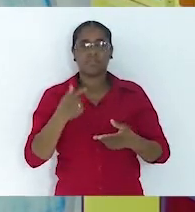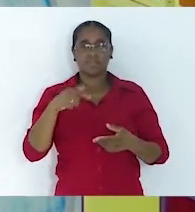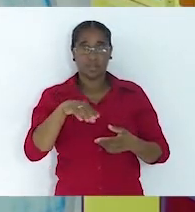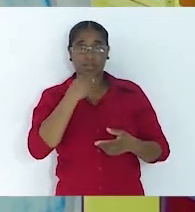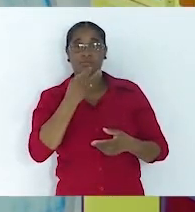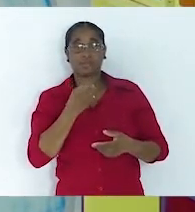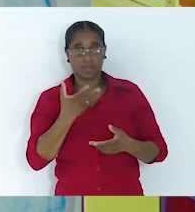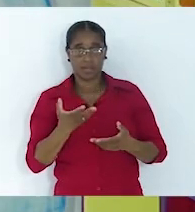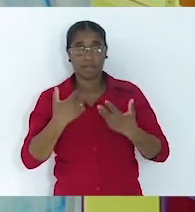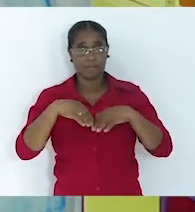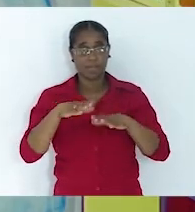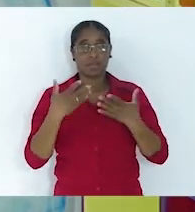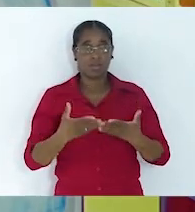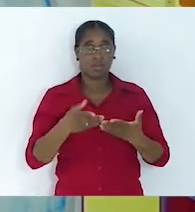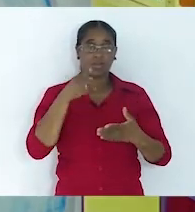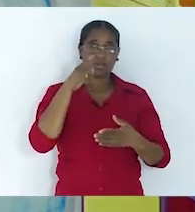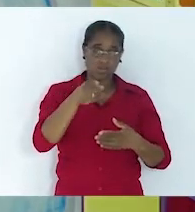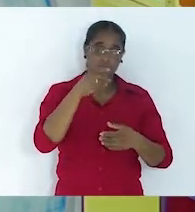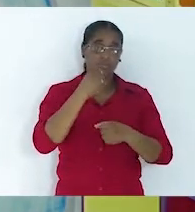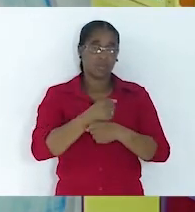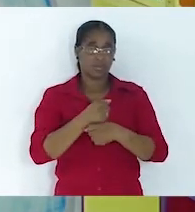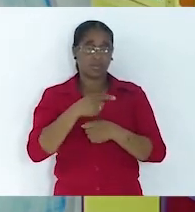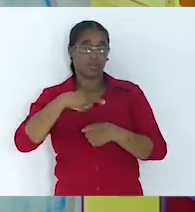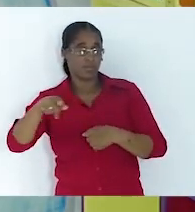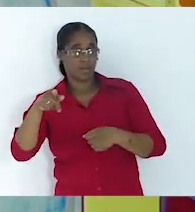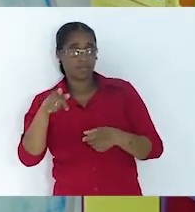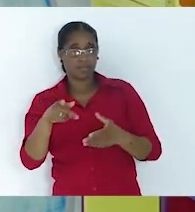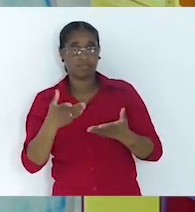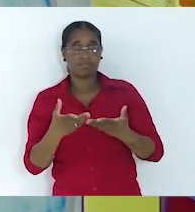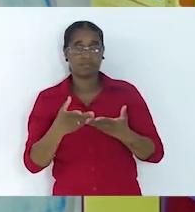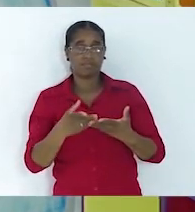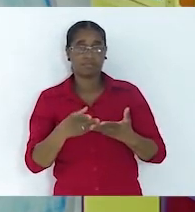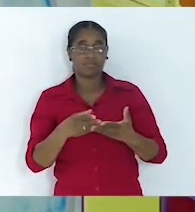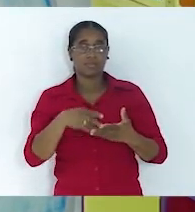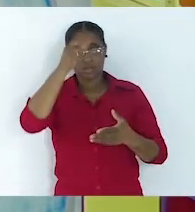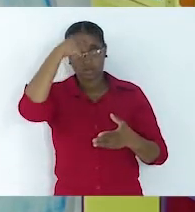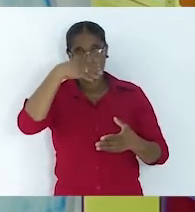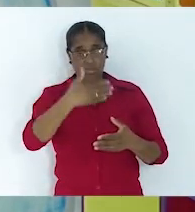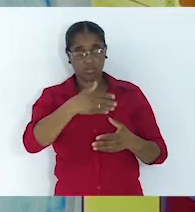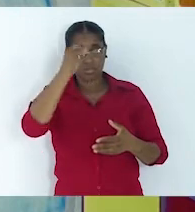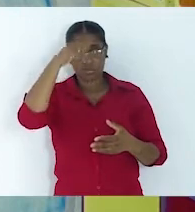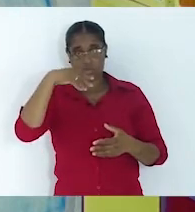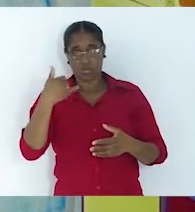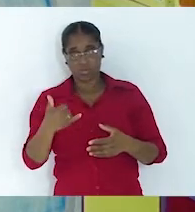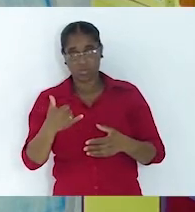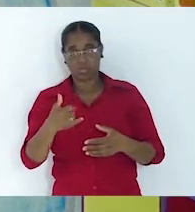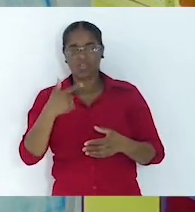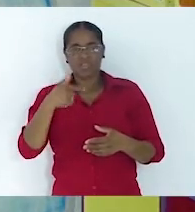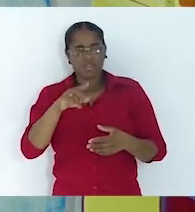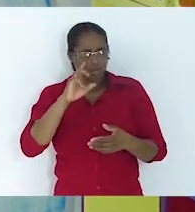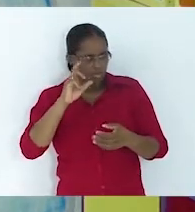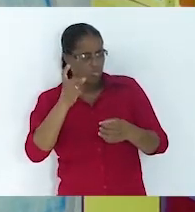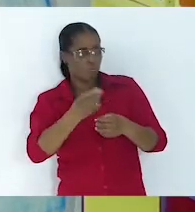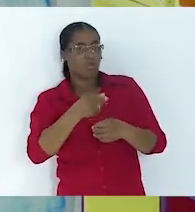justificar, mas agora a tua tarefa é vá até conto 1 e conto 2 e tenta